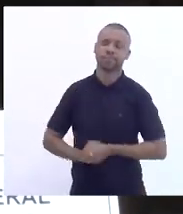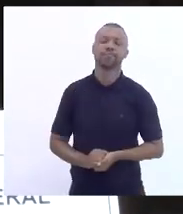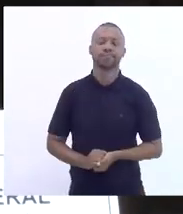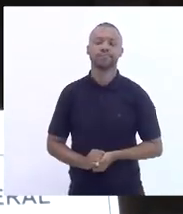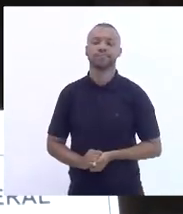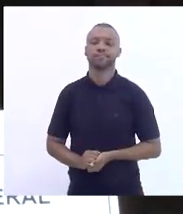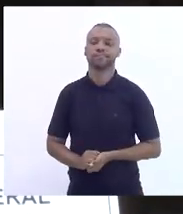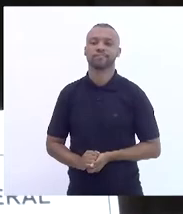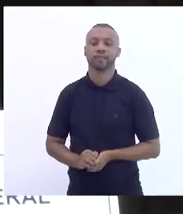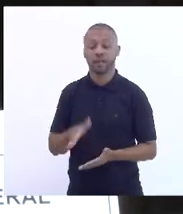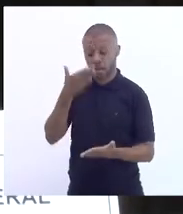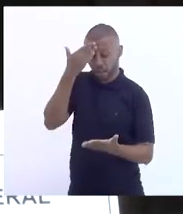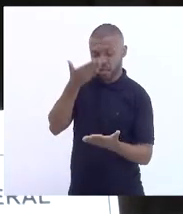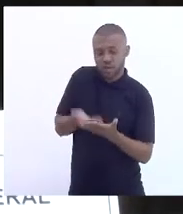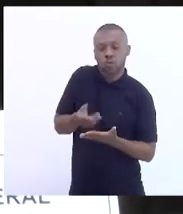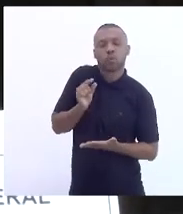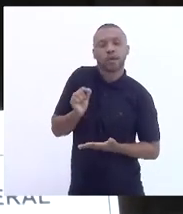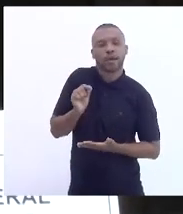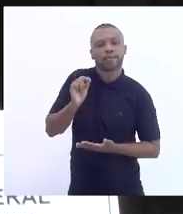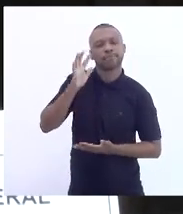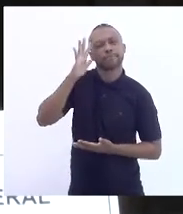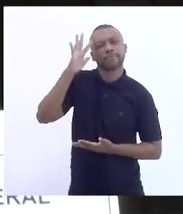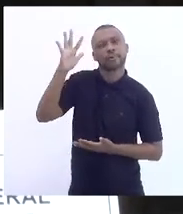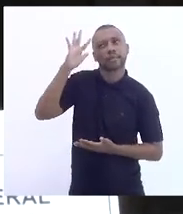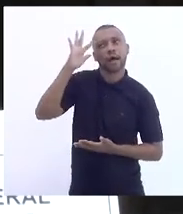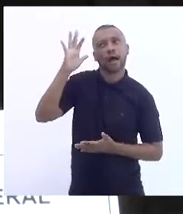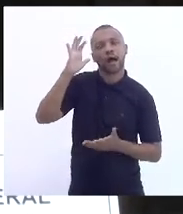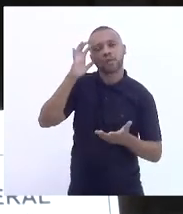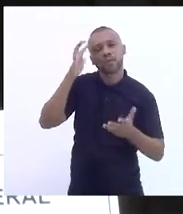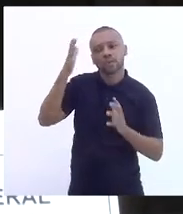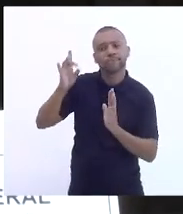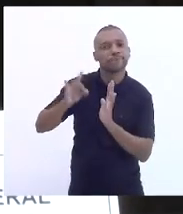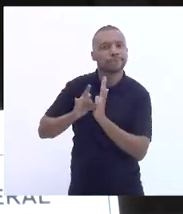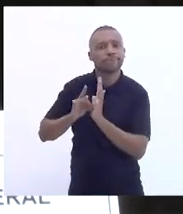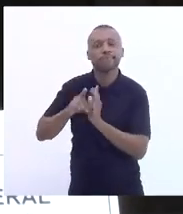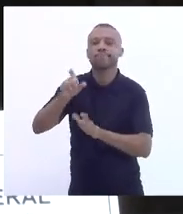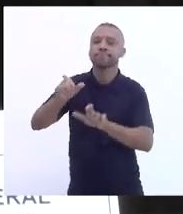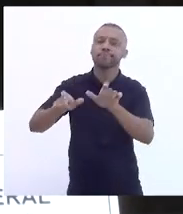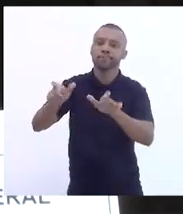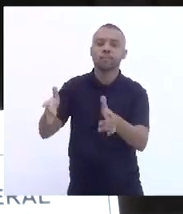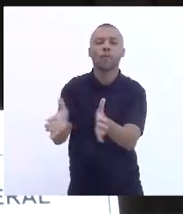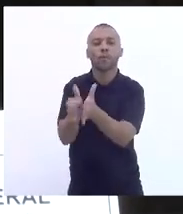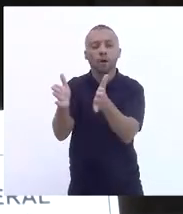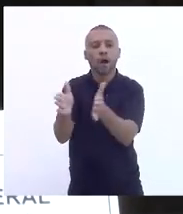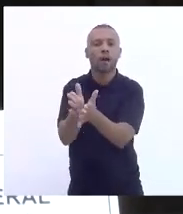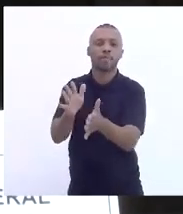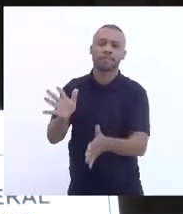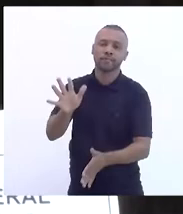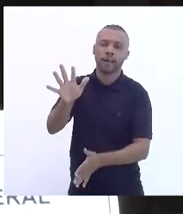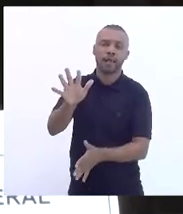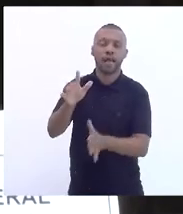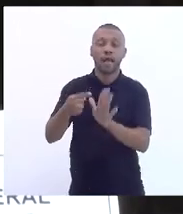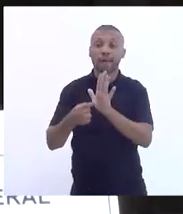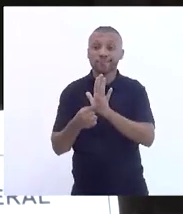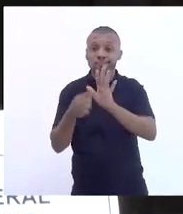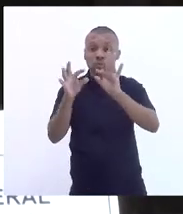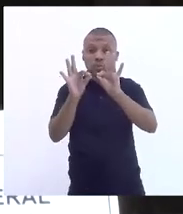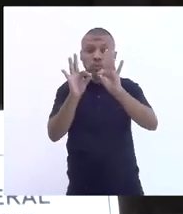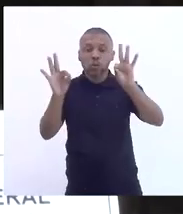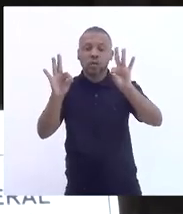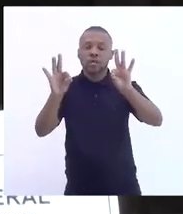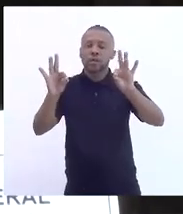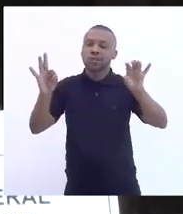pensar a realidade que chega nos corpos favelados e faveladas é a expressão do drama